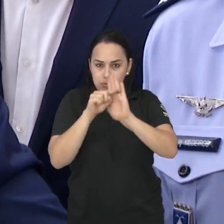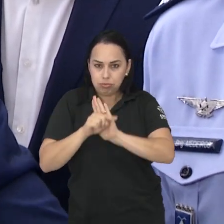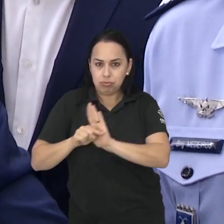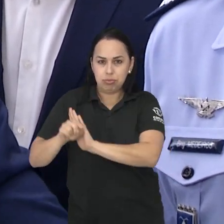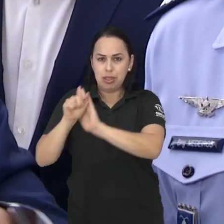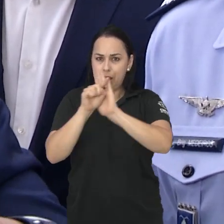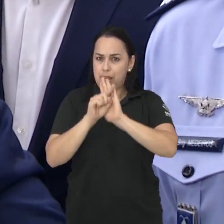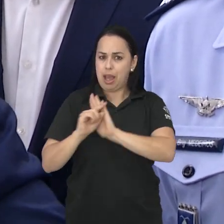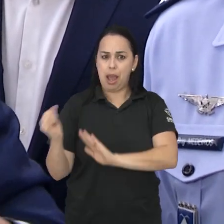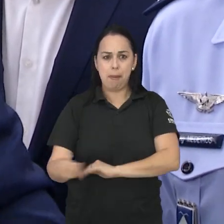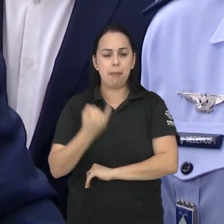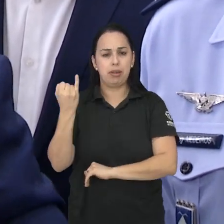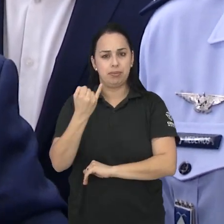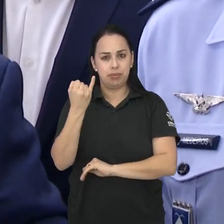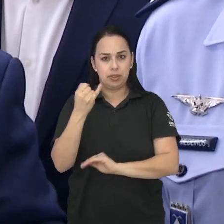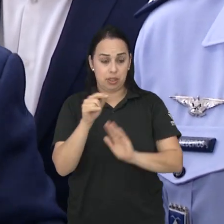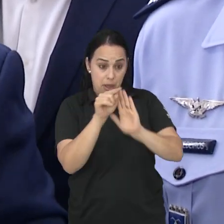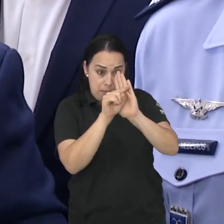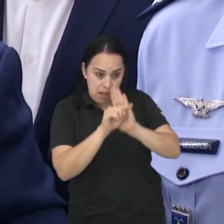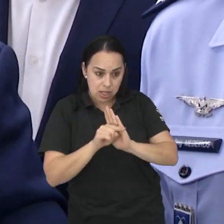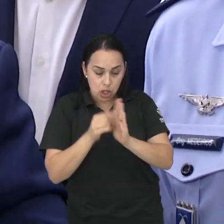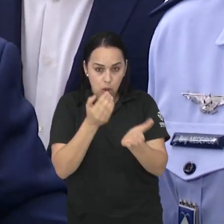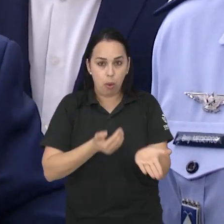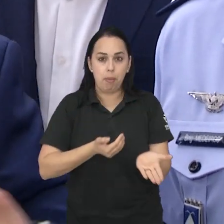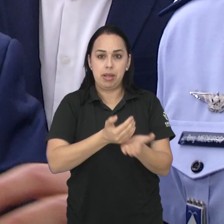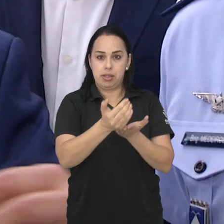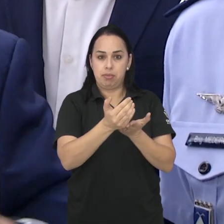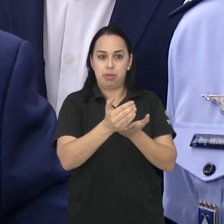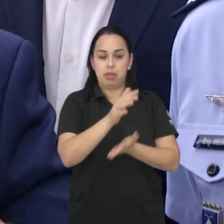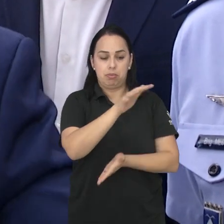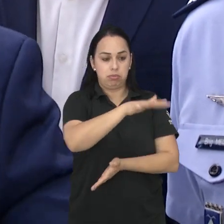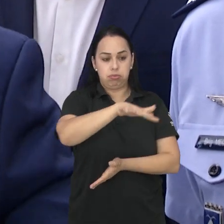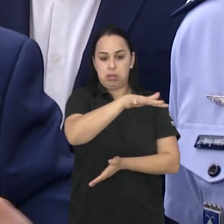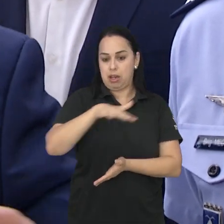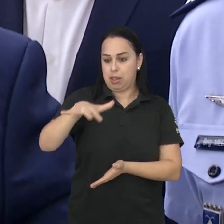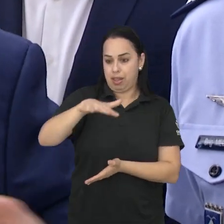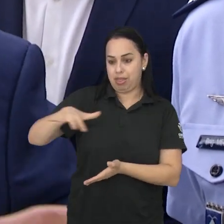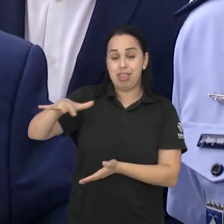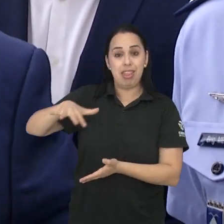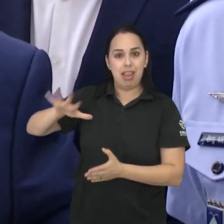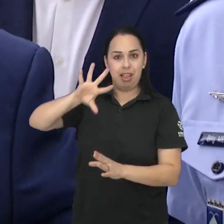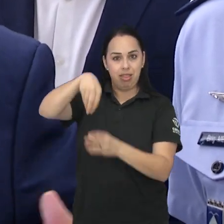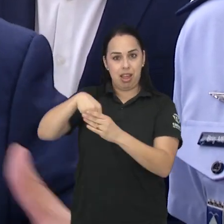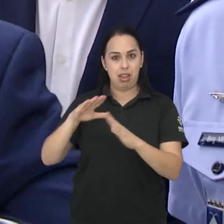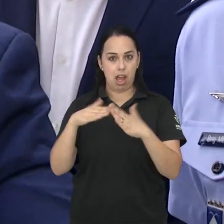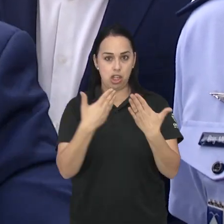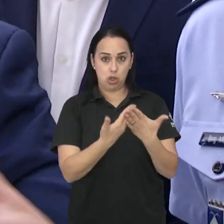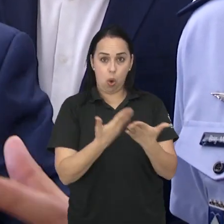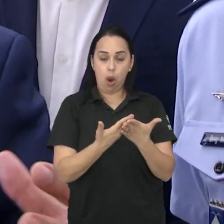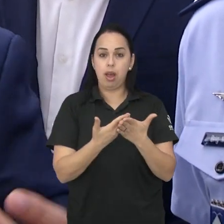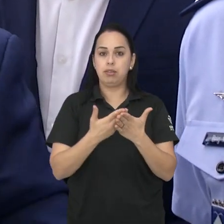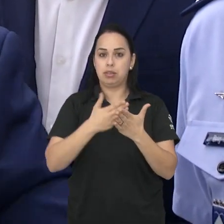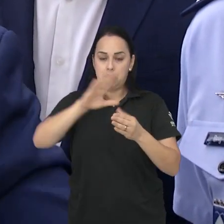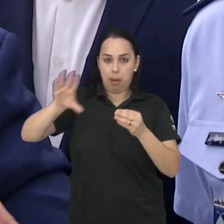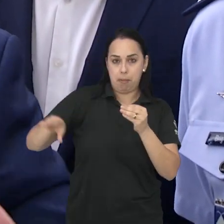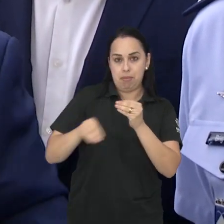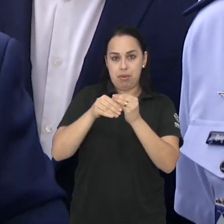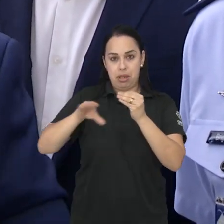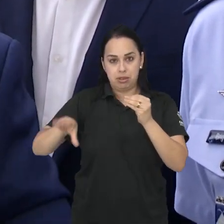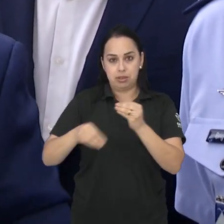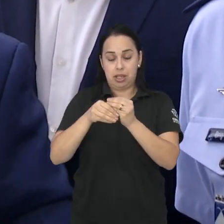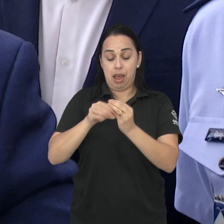desenvolvimento de pesquisa em rede que é fundamental. Então nós temos pesquisas sendo desenvolvidas em várias escolas, mas essa pesquisa acaba